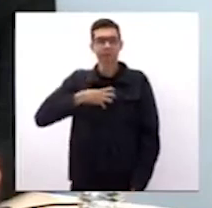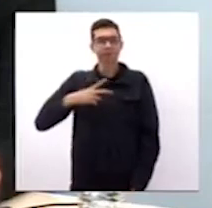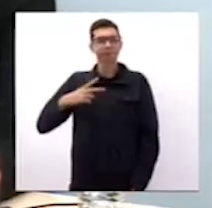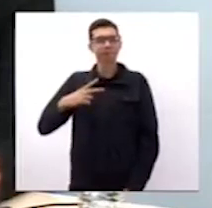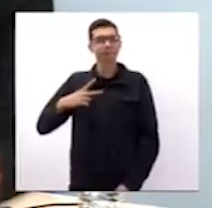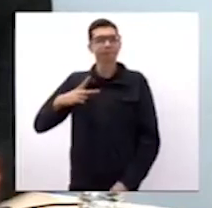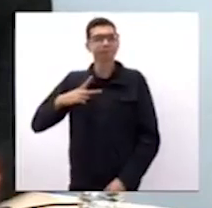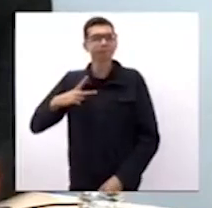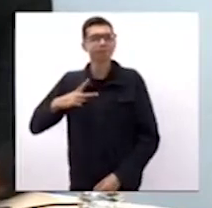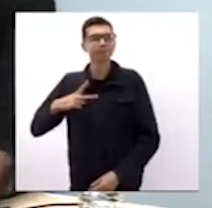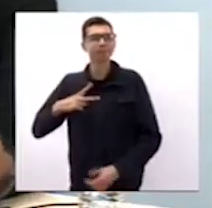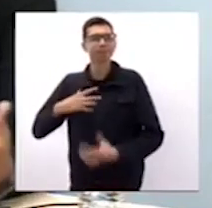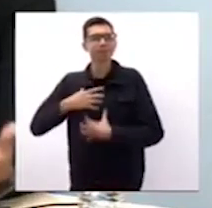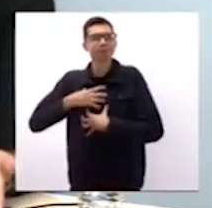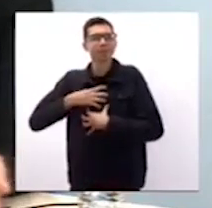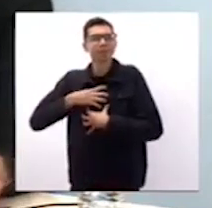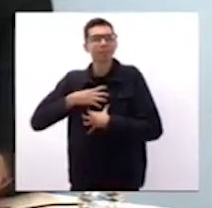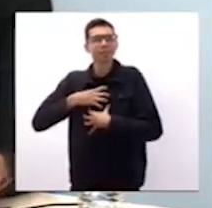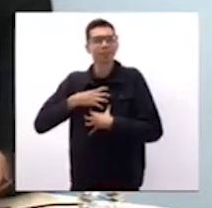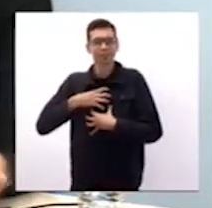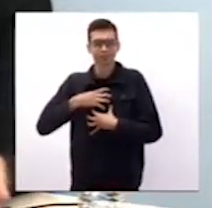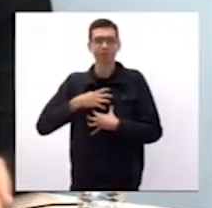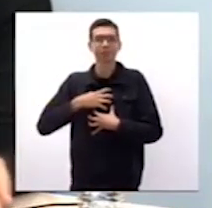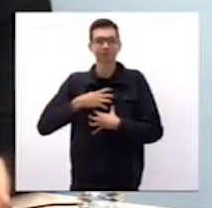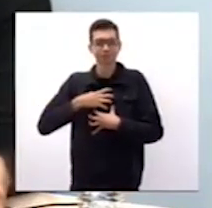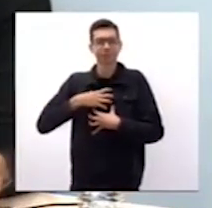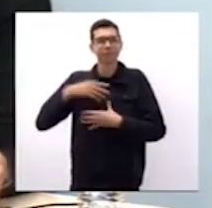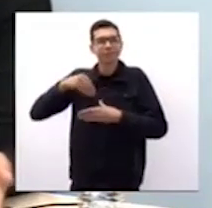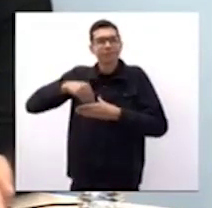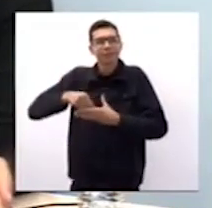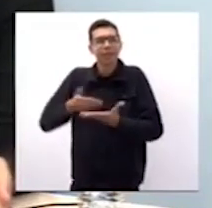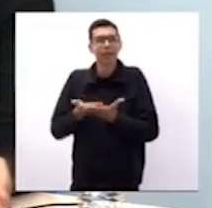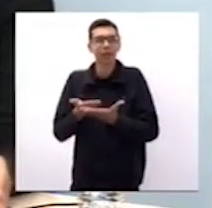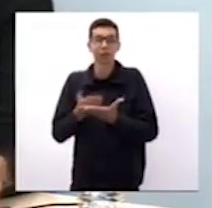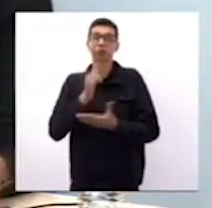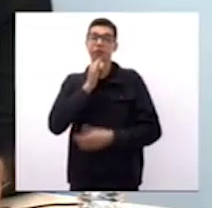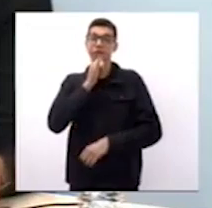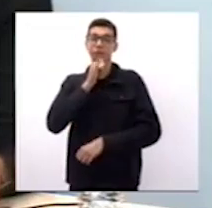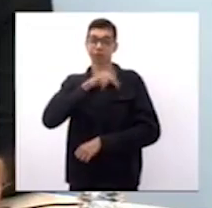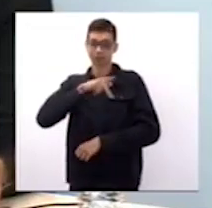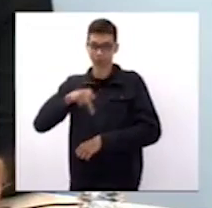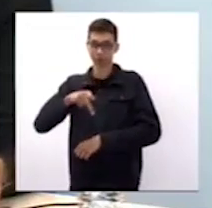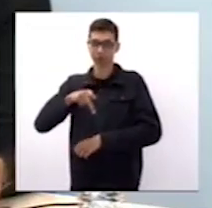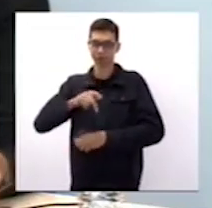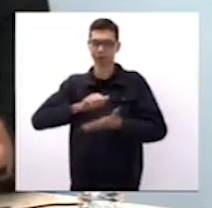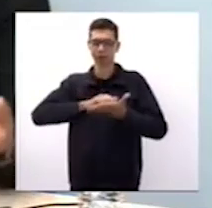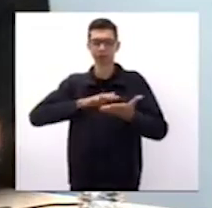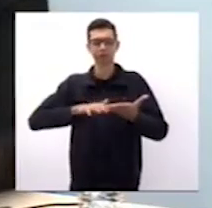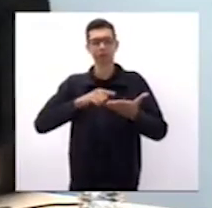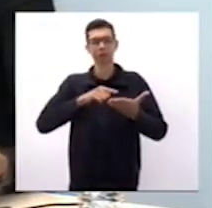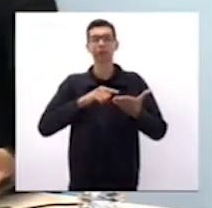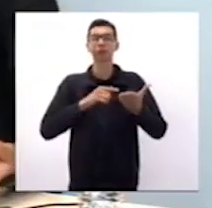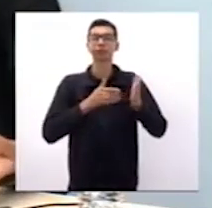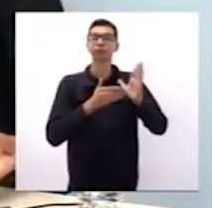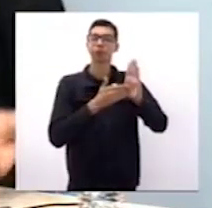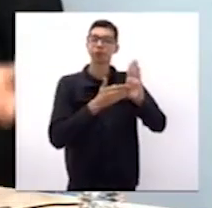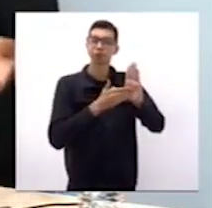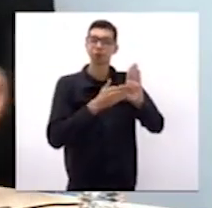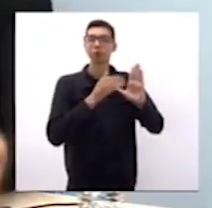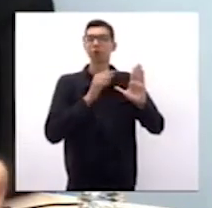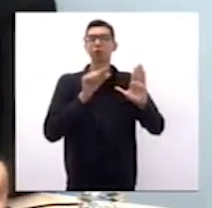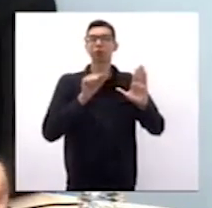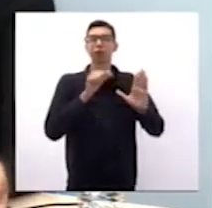Quando o professor vai propor, né, dentro da atividade, que o aluno participe, que